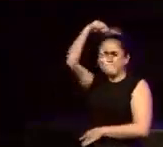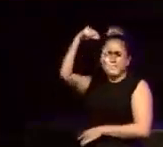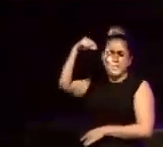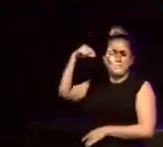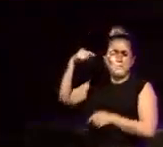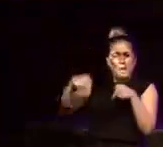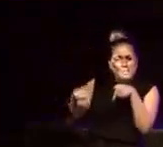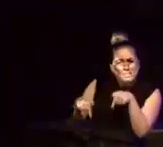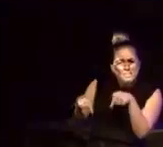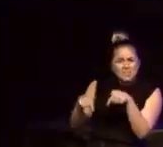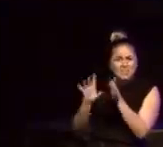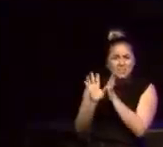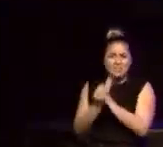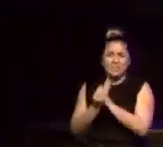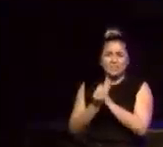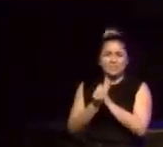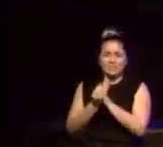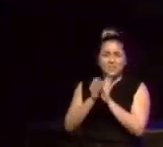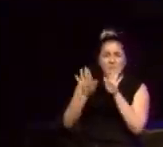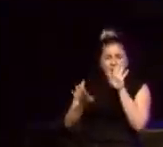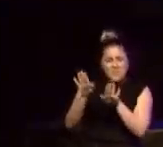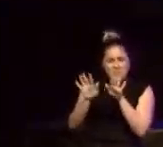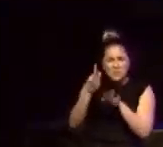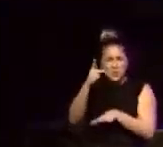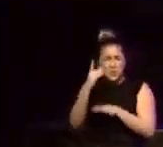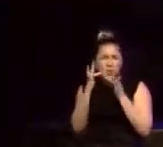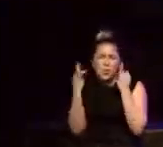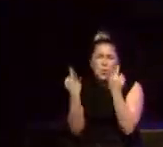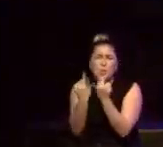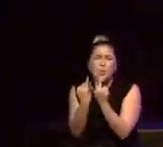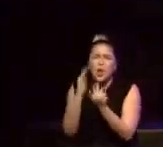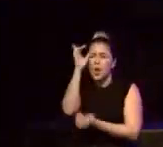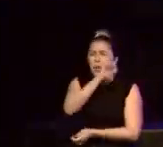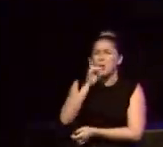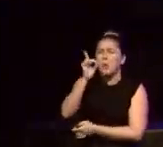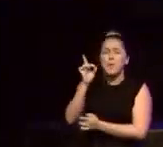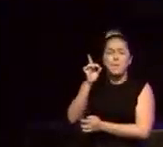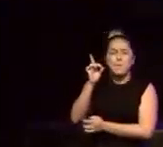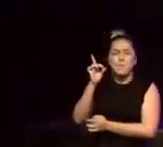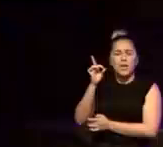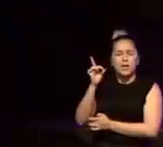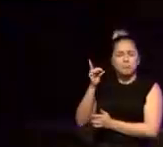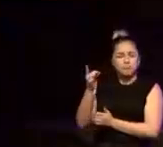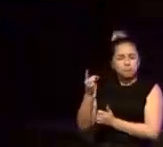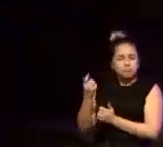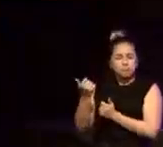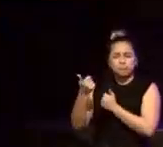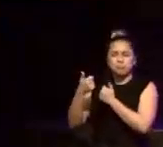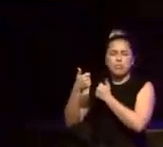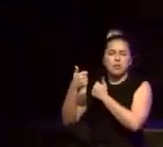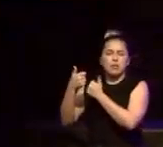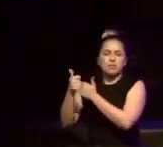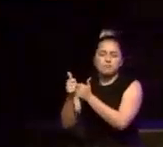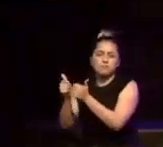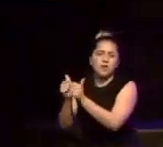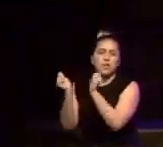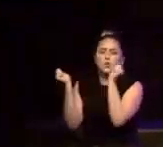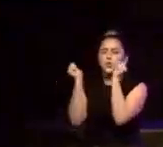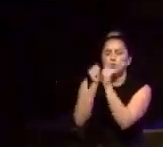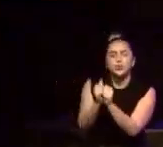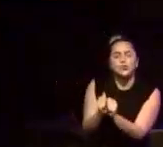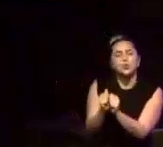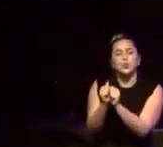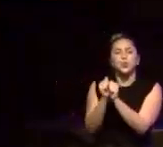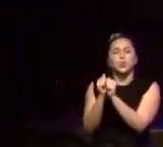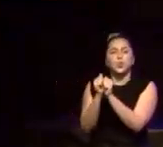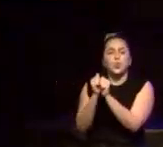vir à igreja. Às vezes a sua família não tira um dia de passeio há muito tempo, seja pela qualquer que seja a circunstância, você só tem aquele